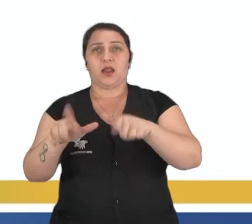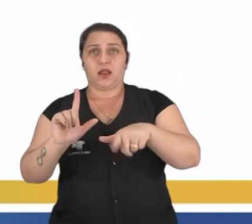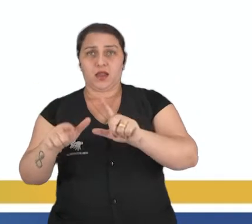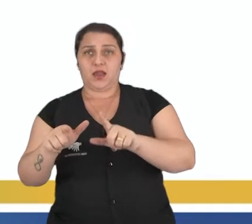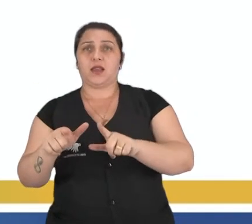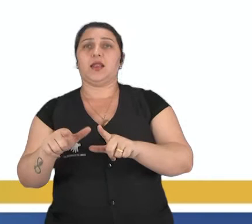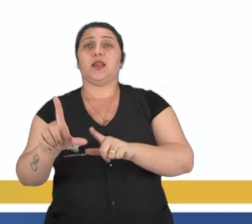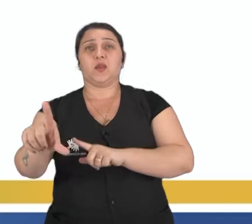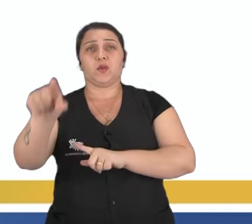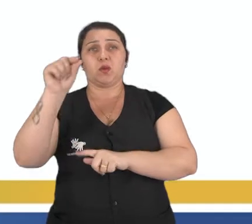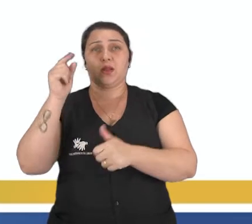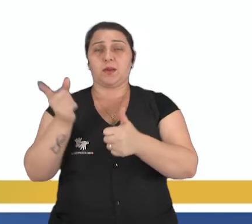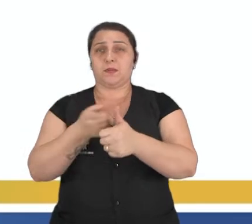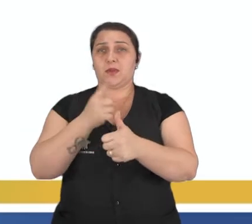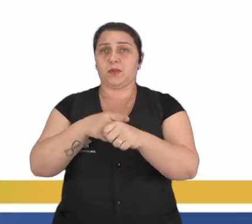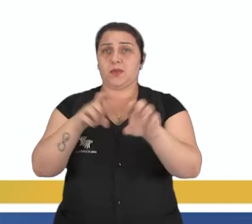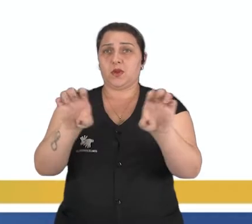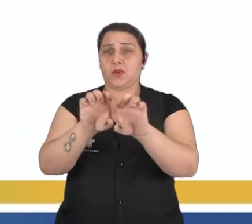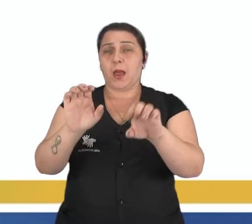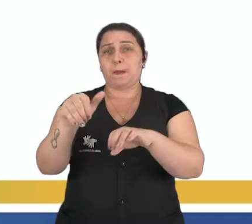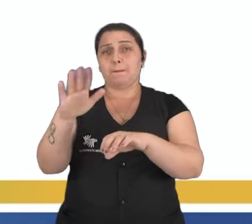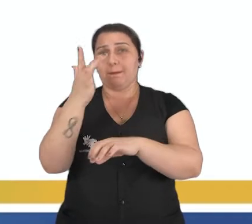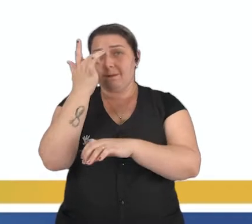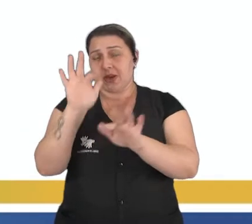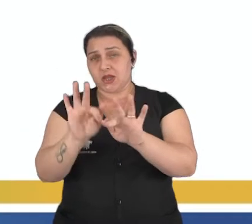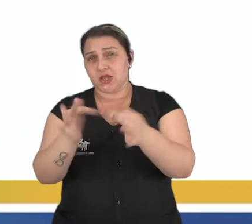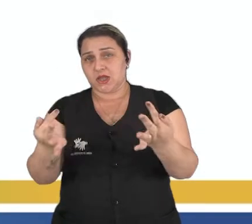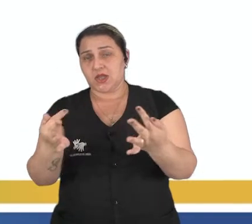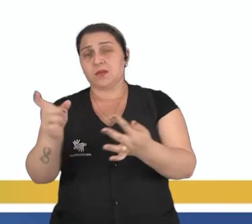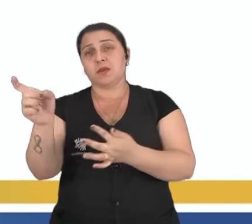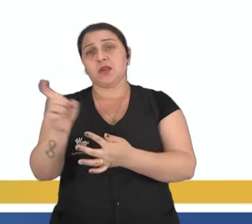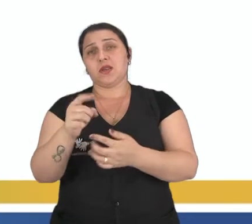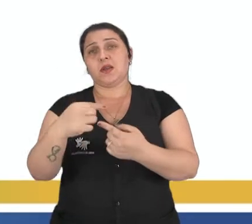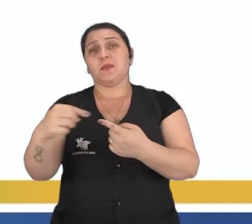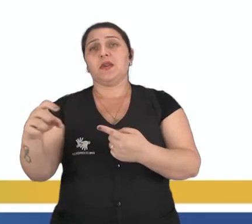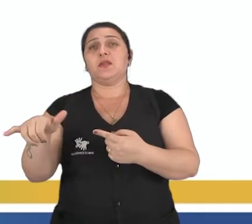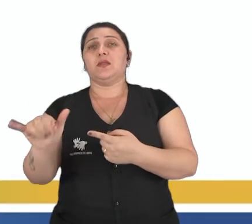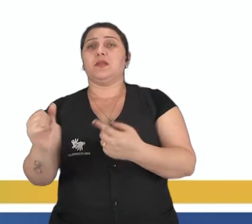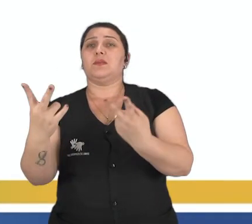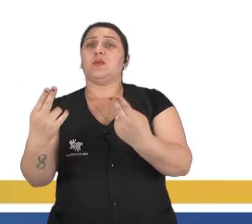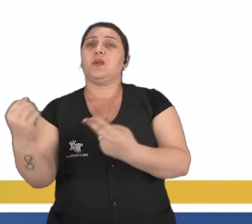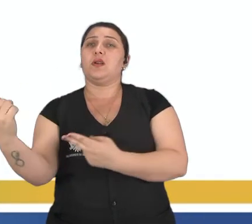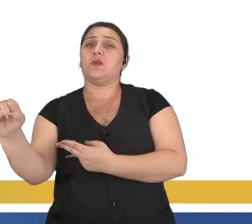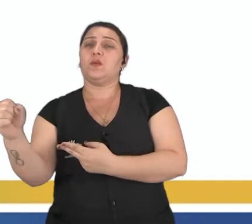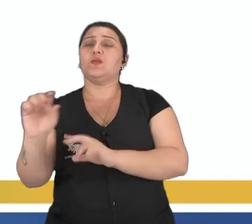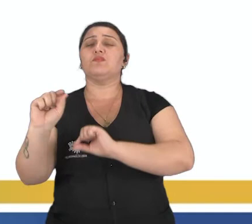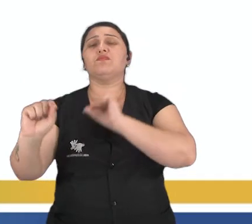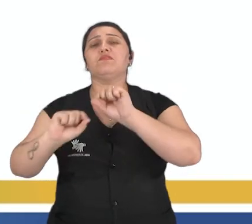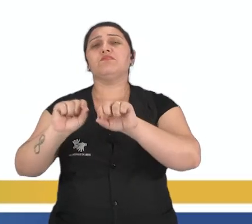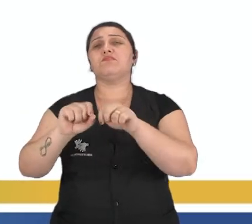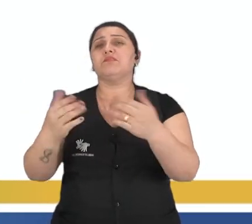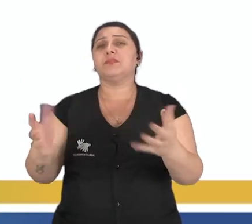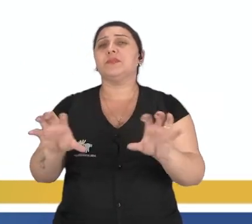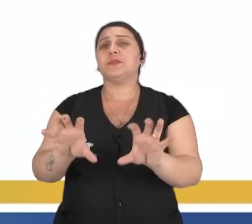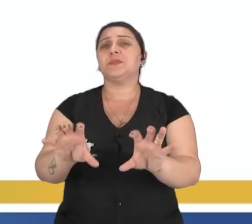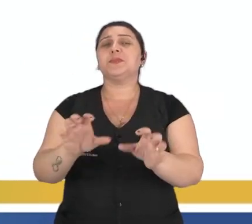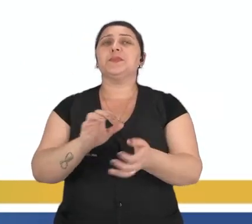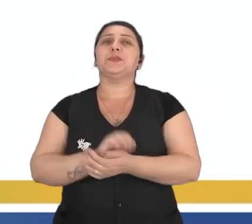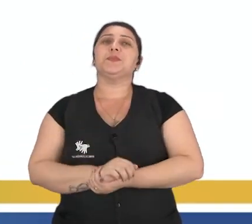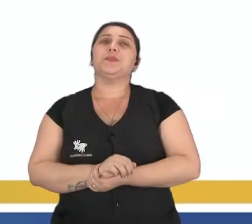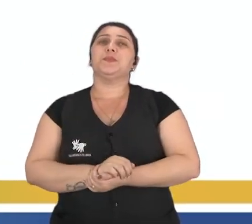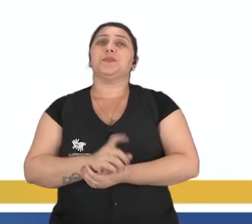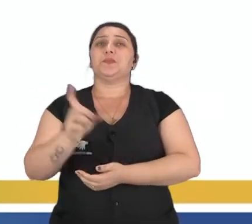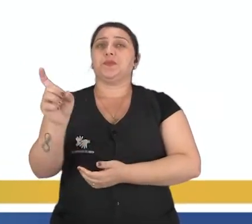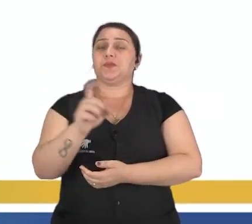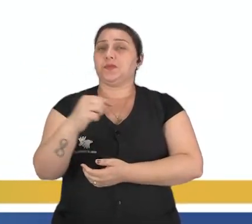eu vou pegar a primeira equação porque ela é mais simples. X menos y igual a 8. O que nós vamos fazer aqui? Aqui